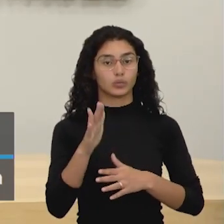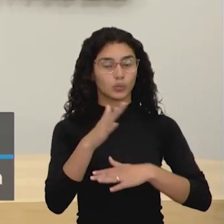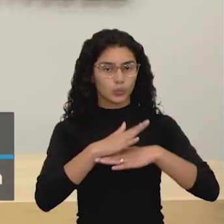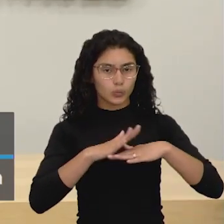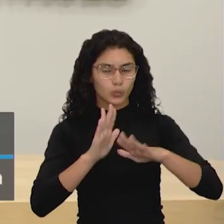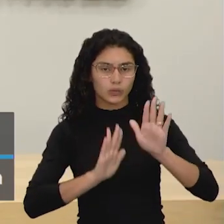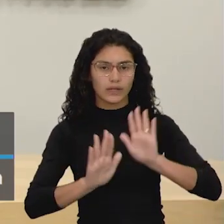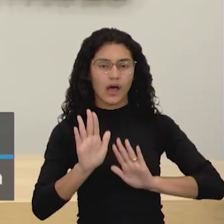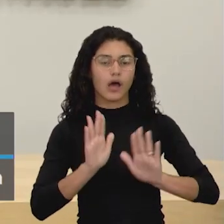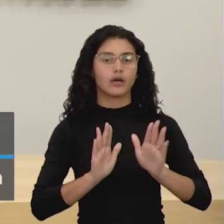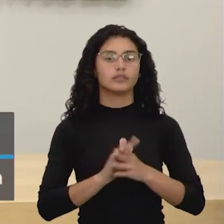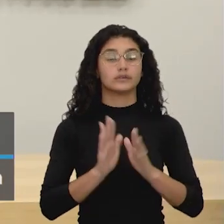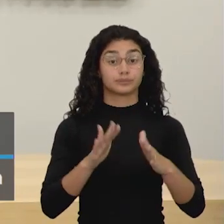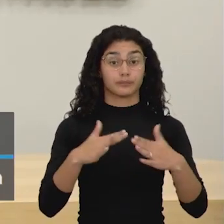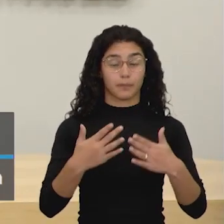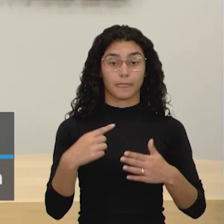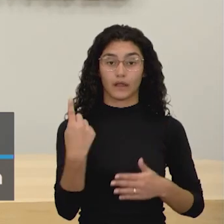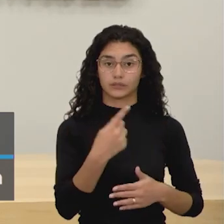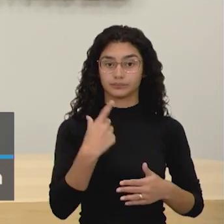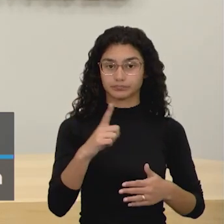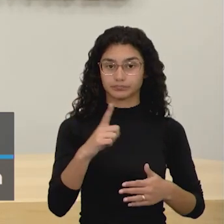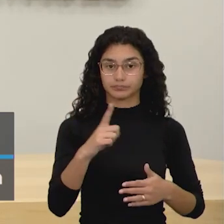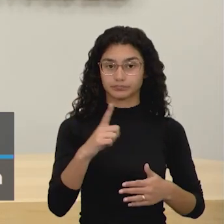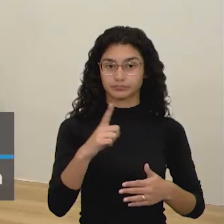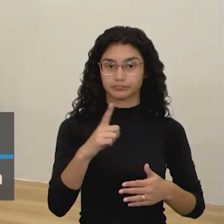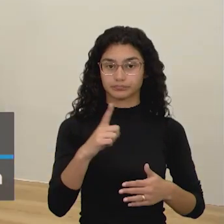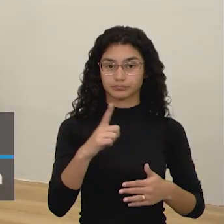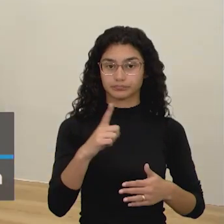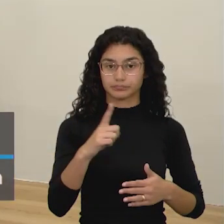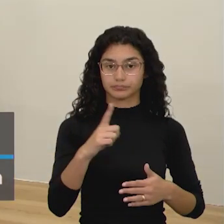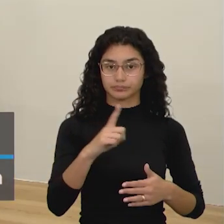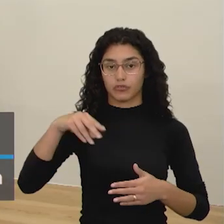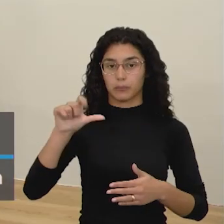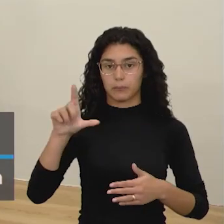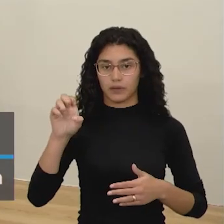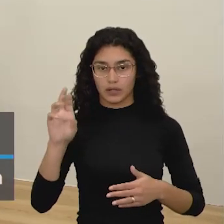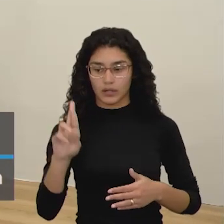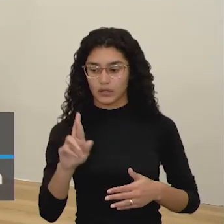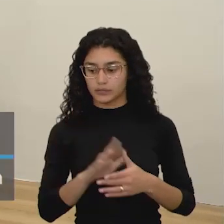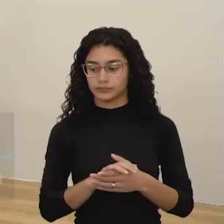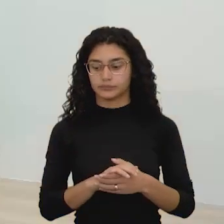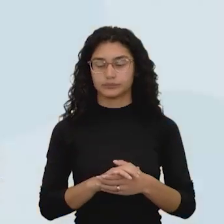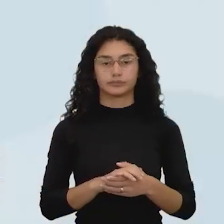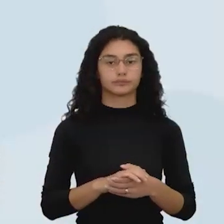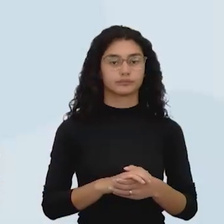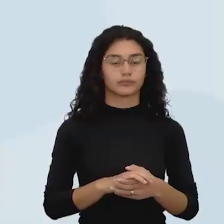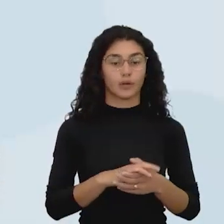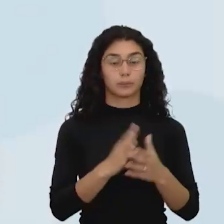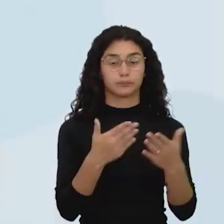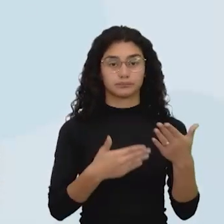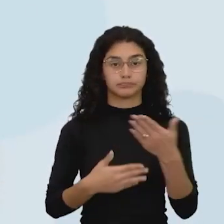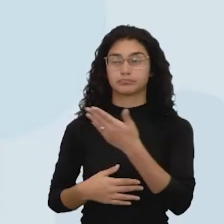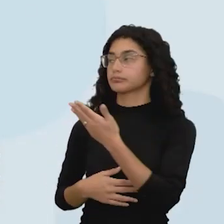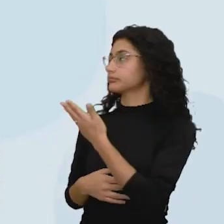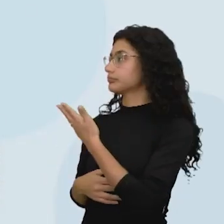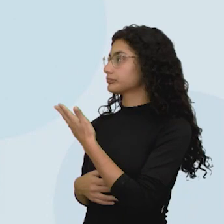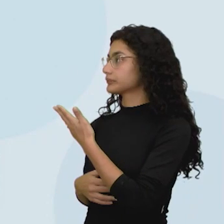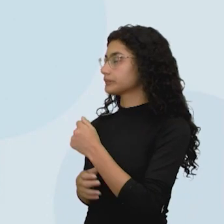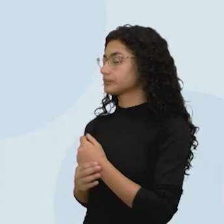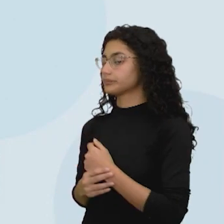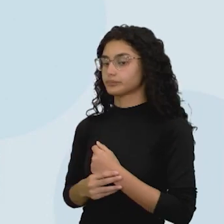E aí, gente, a gente tem justamente o experimento de Miller e do Urey para vocês aí na tela.